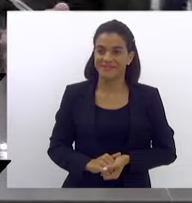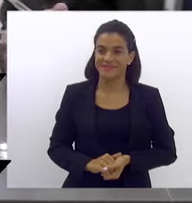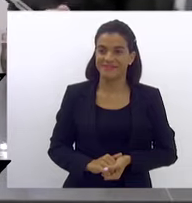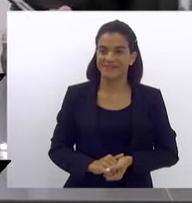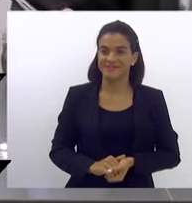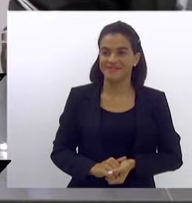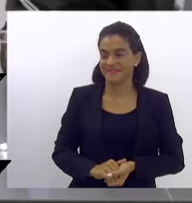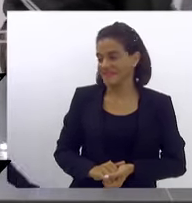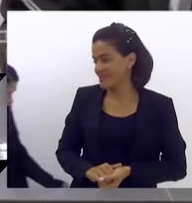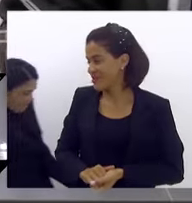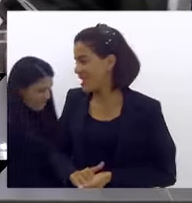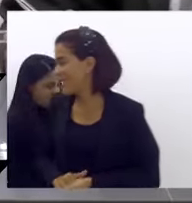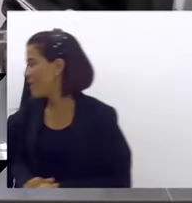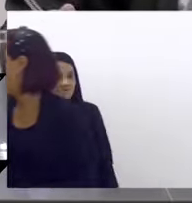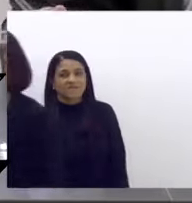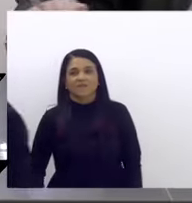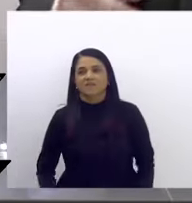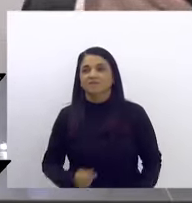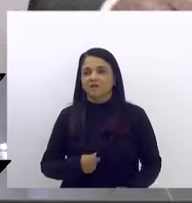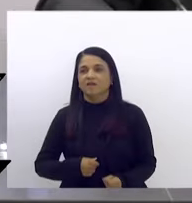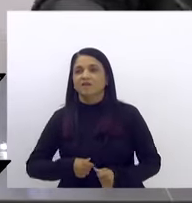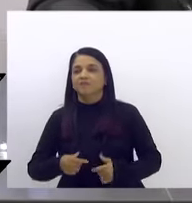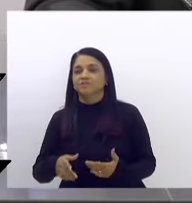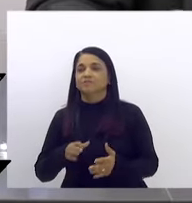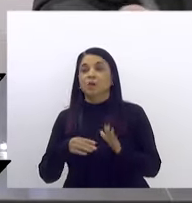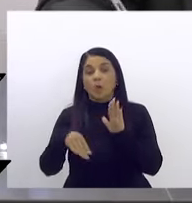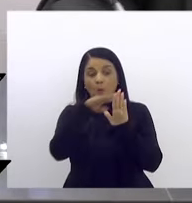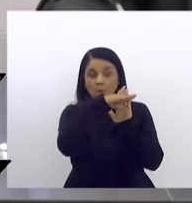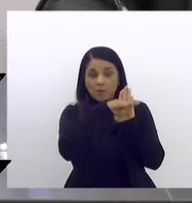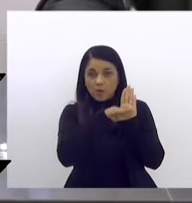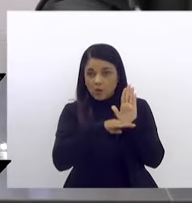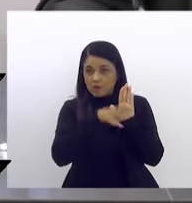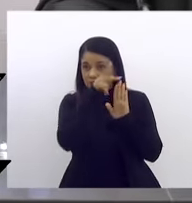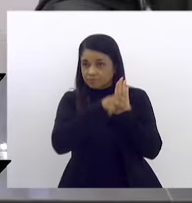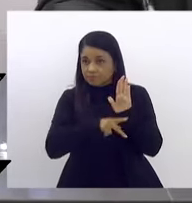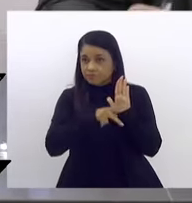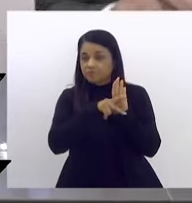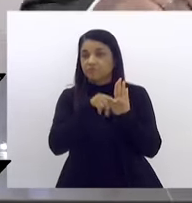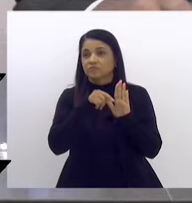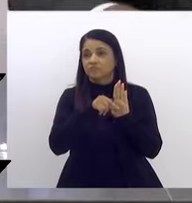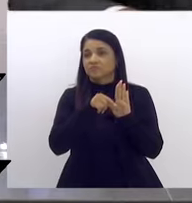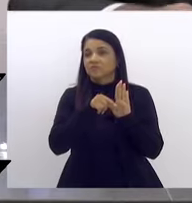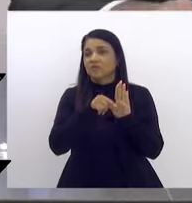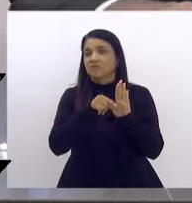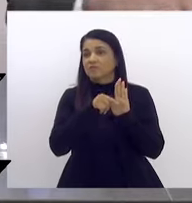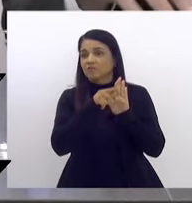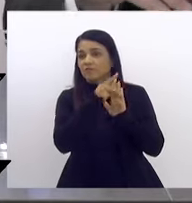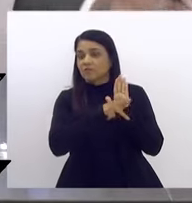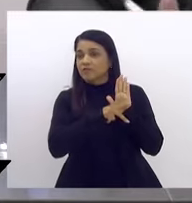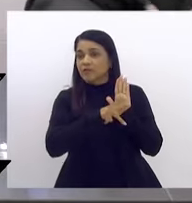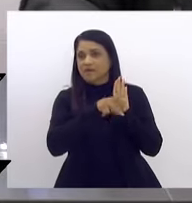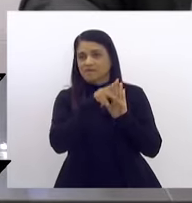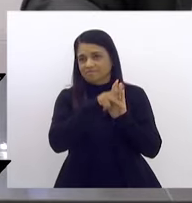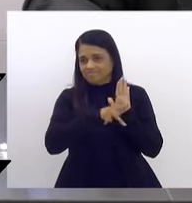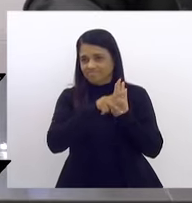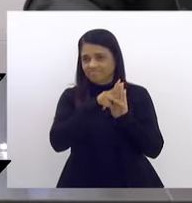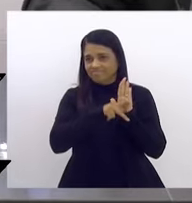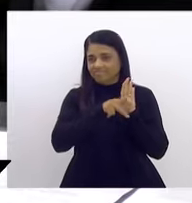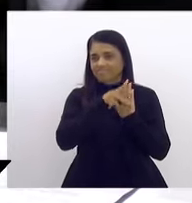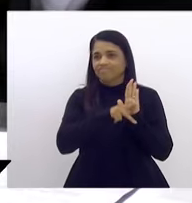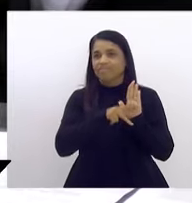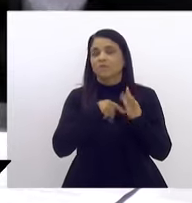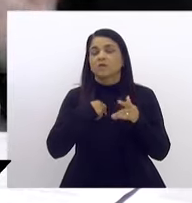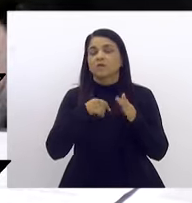ficou eh cria o programa cria o programa para ser coerente com a outra discussão aenta e o parágrafo a